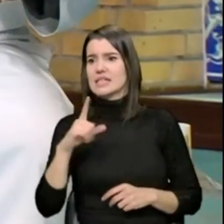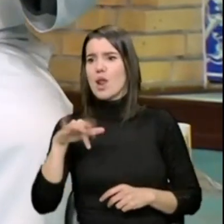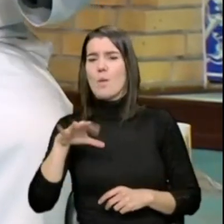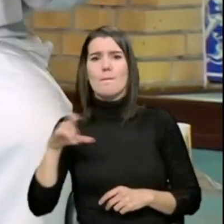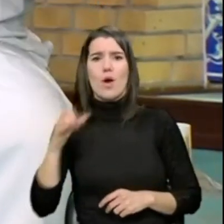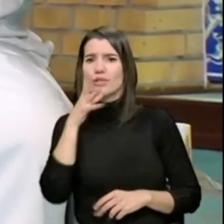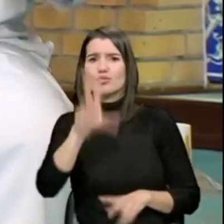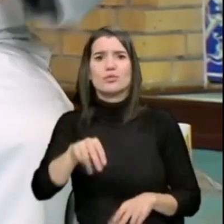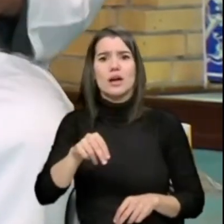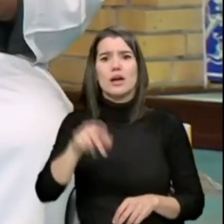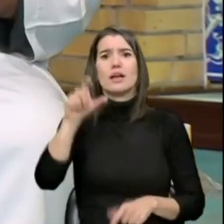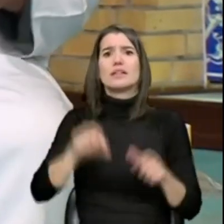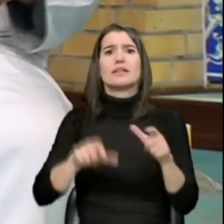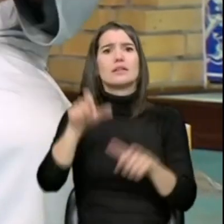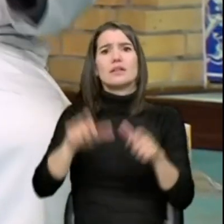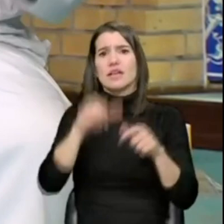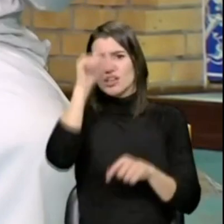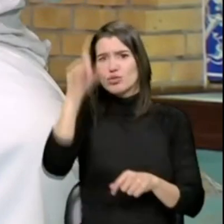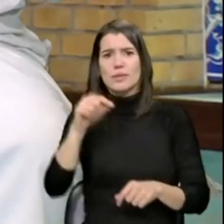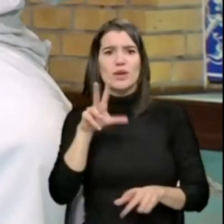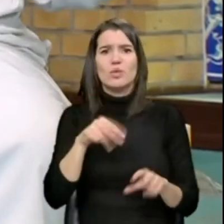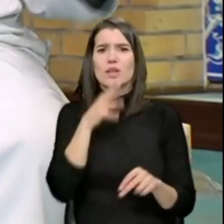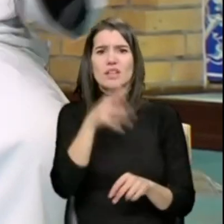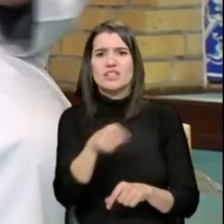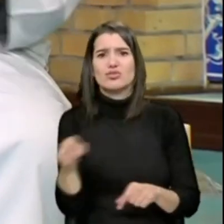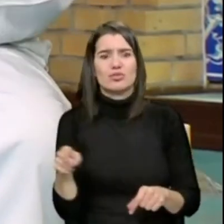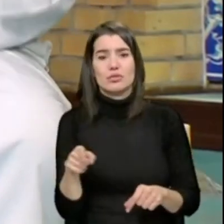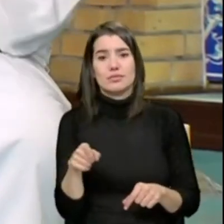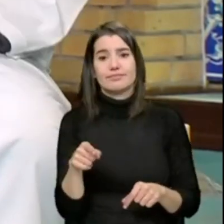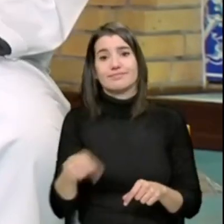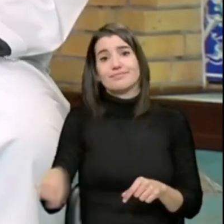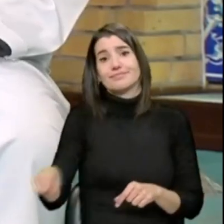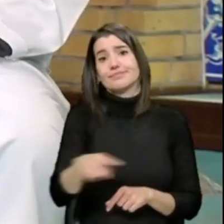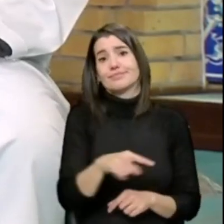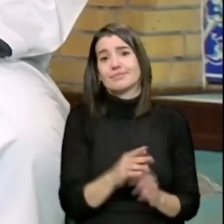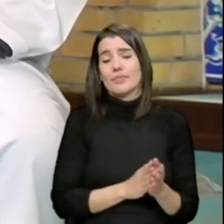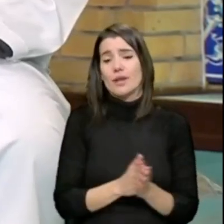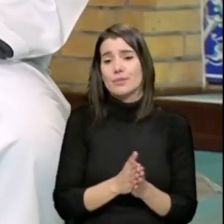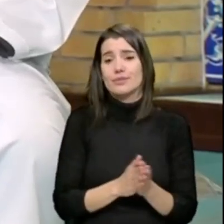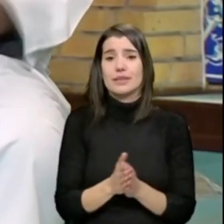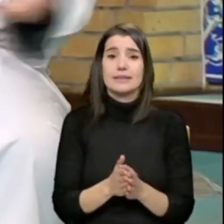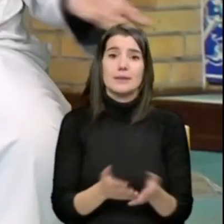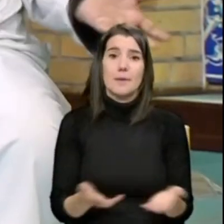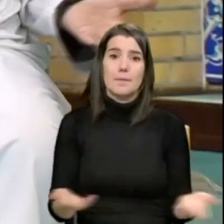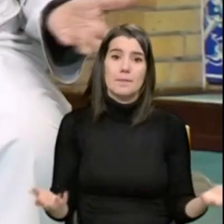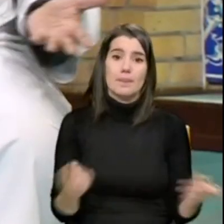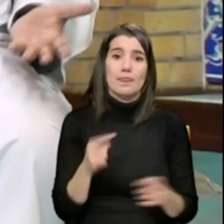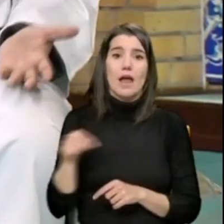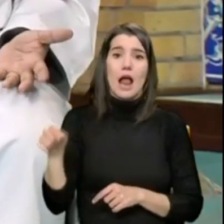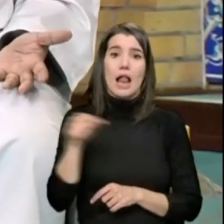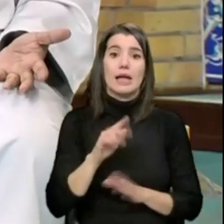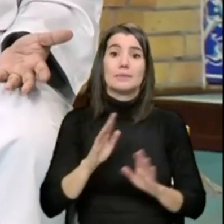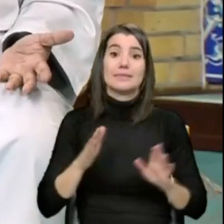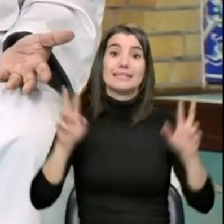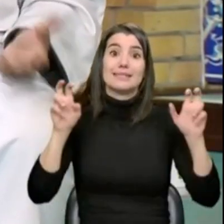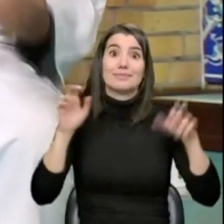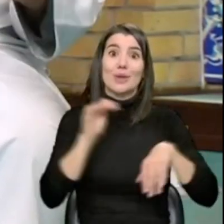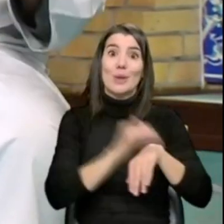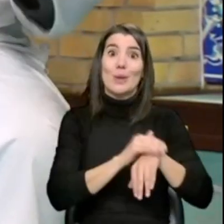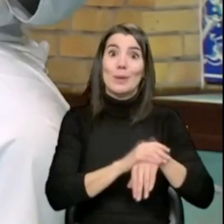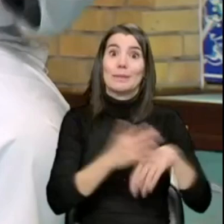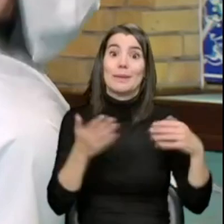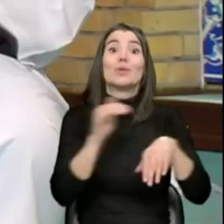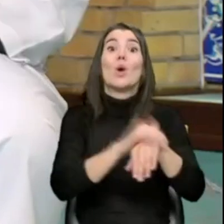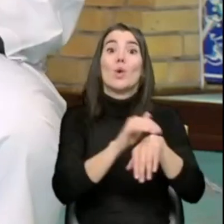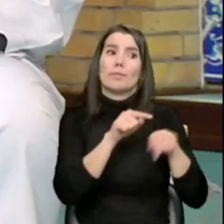irmãos hindus, os Vedas também não dizem isso. Isto depois é aproveitado por toda a gente, porque alguém tem que arcar com as culpas. Então a